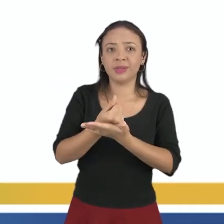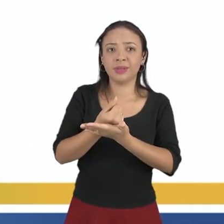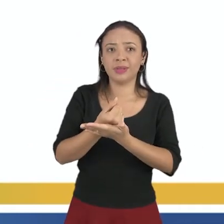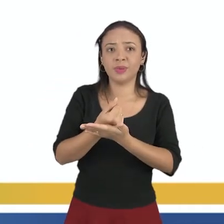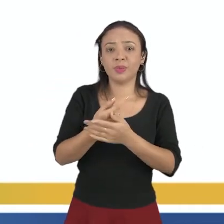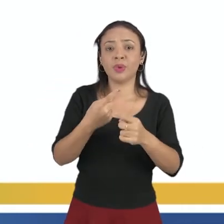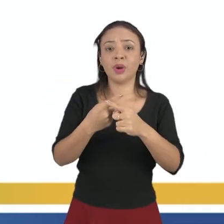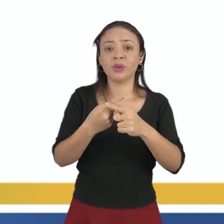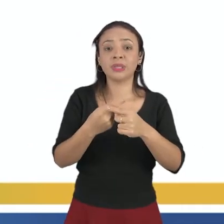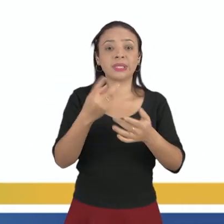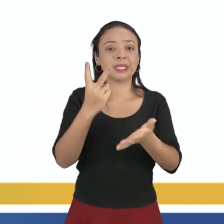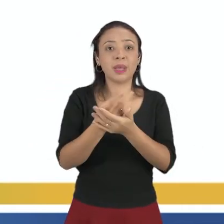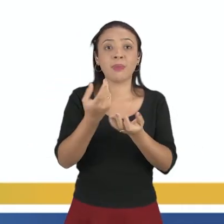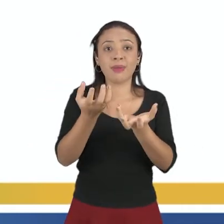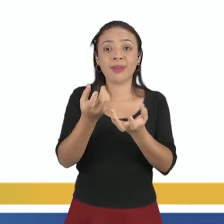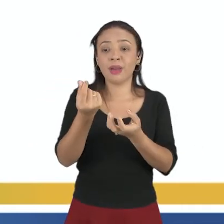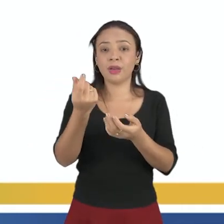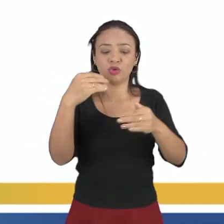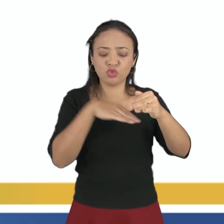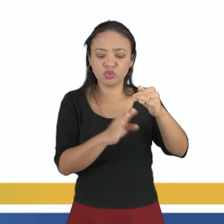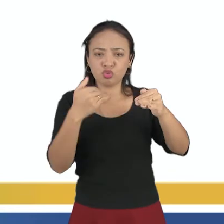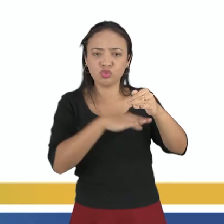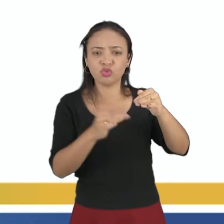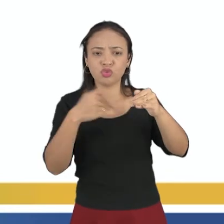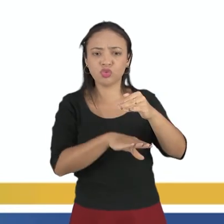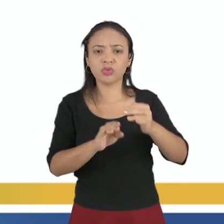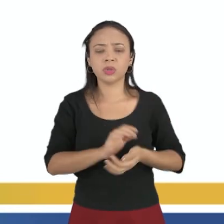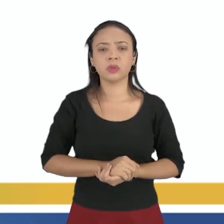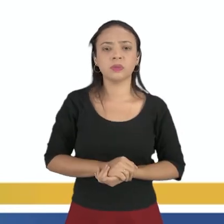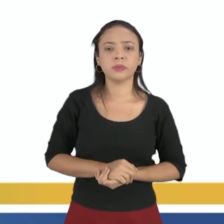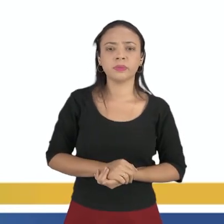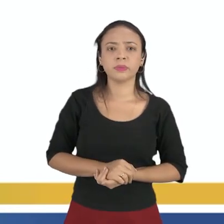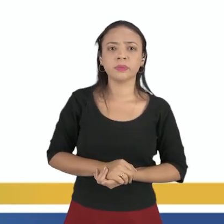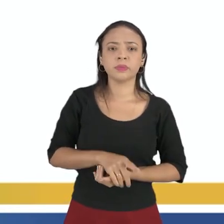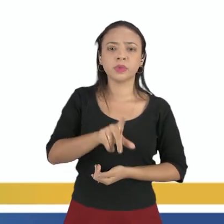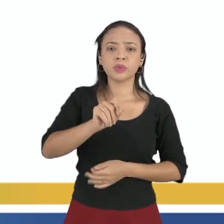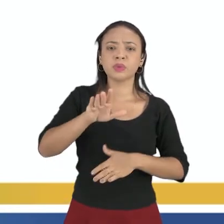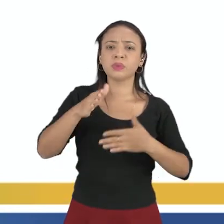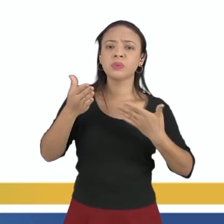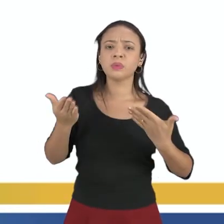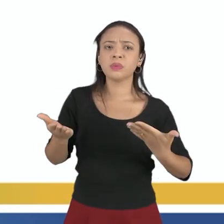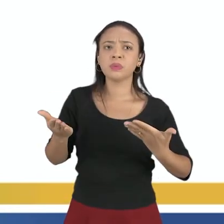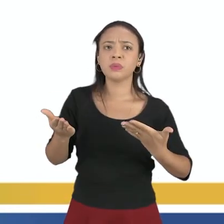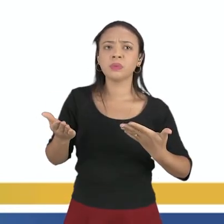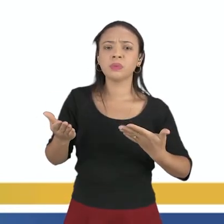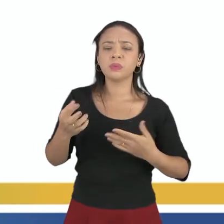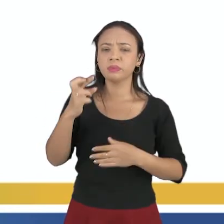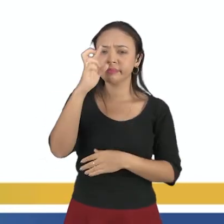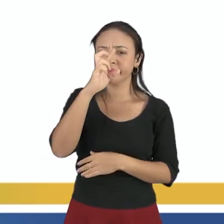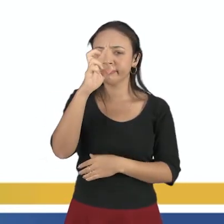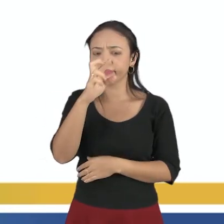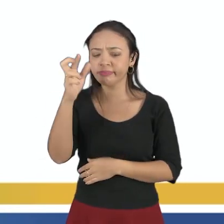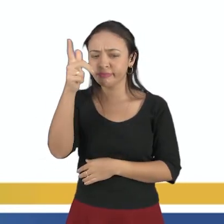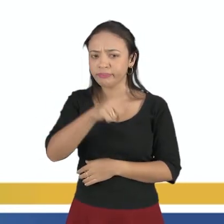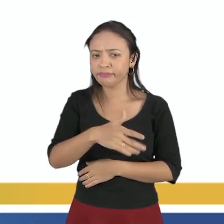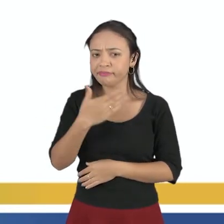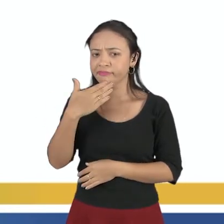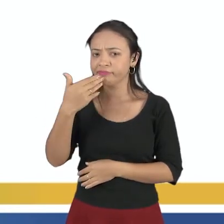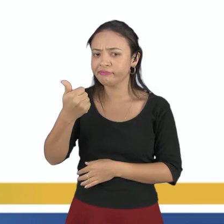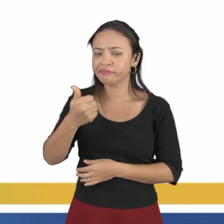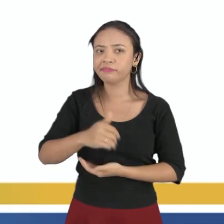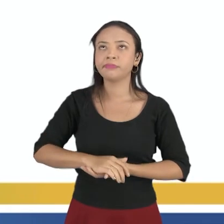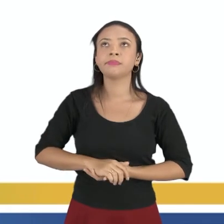da acumulação de capital. Você marcou o quê? Já deu tempo? Dá mais uma olhada. Vamos